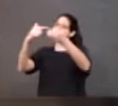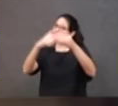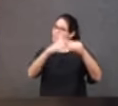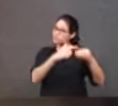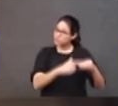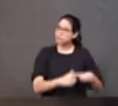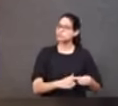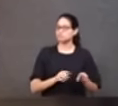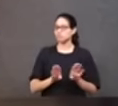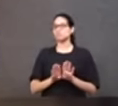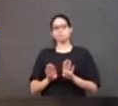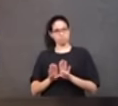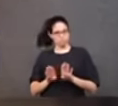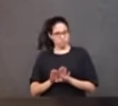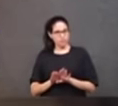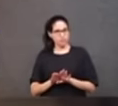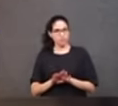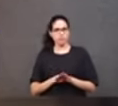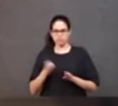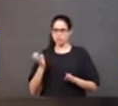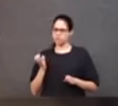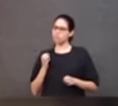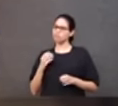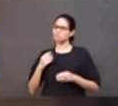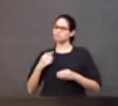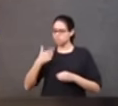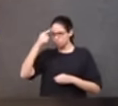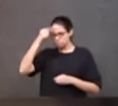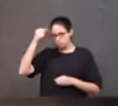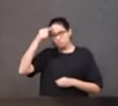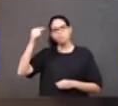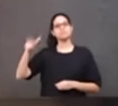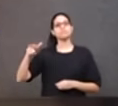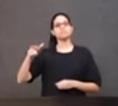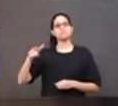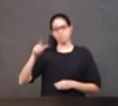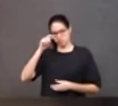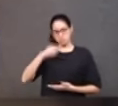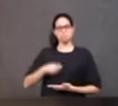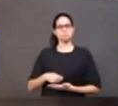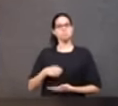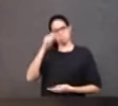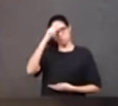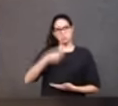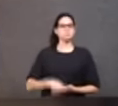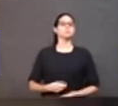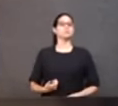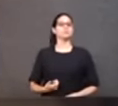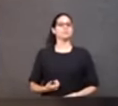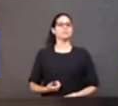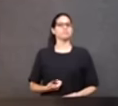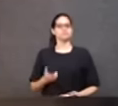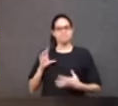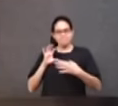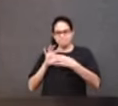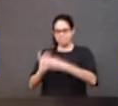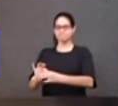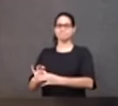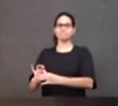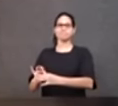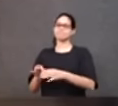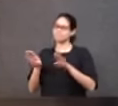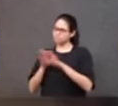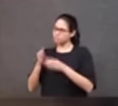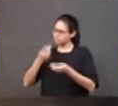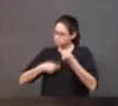unidades universitárias mais autônomas que se articulem e se integrem melhor às nossas instâncias